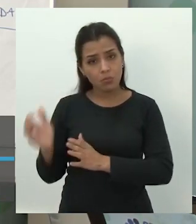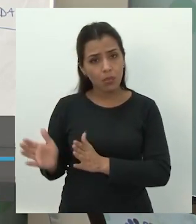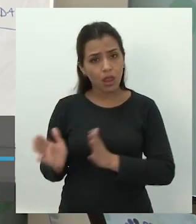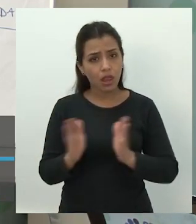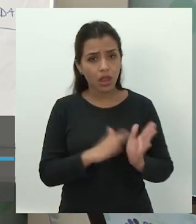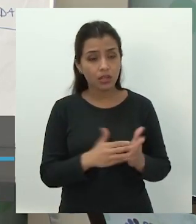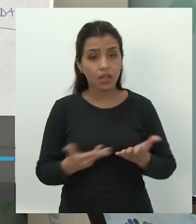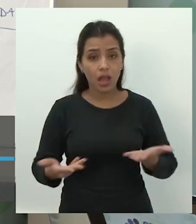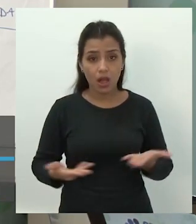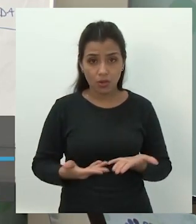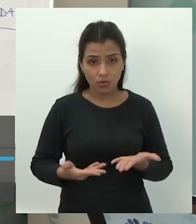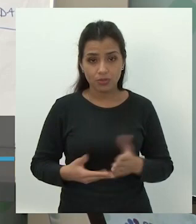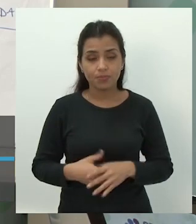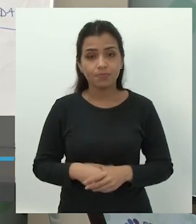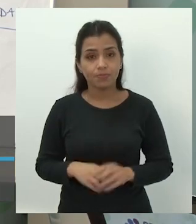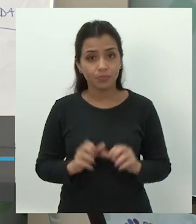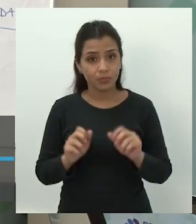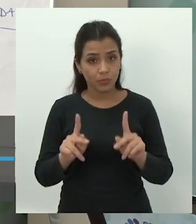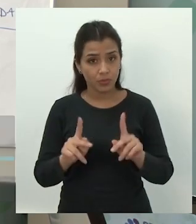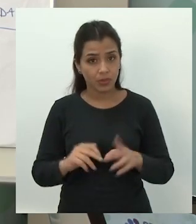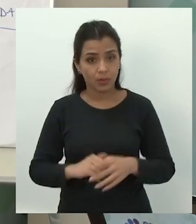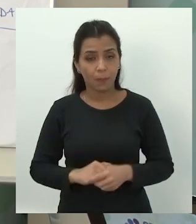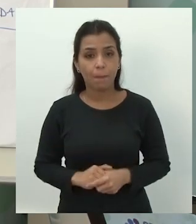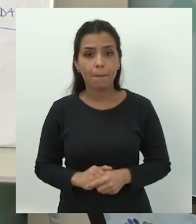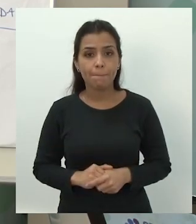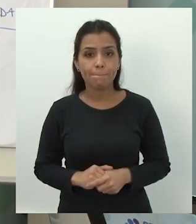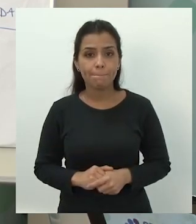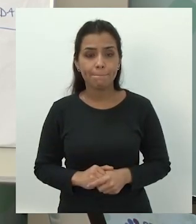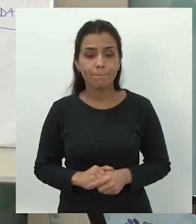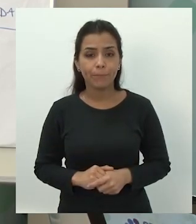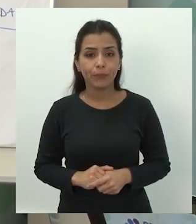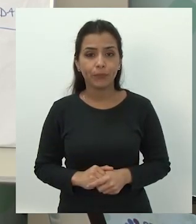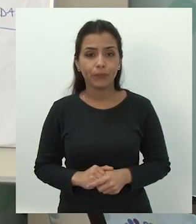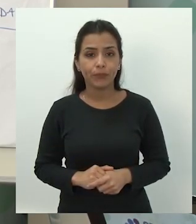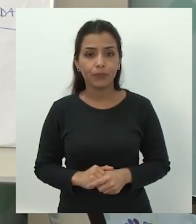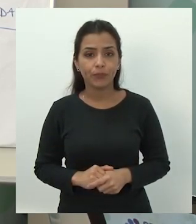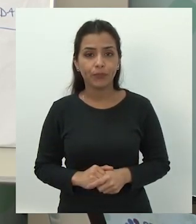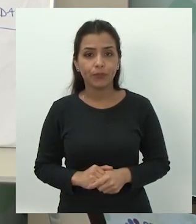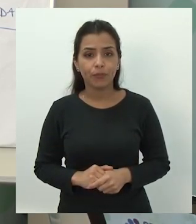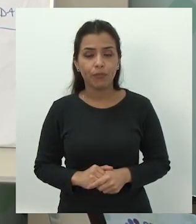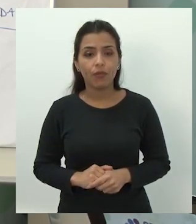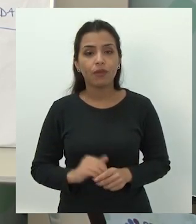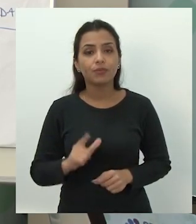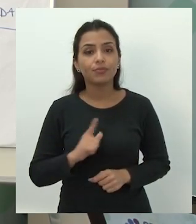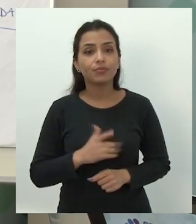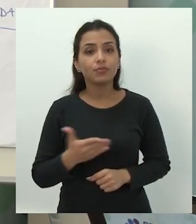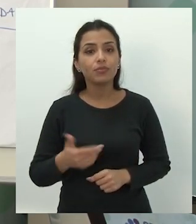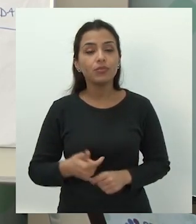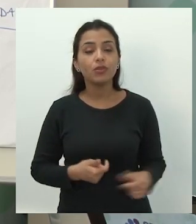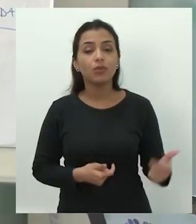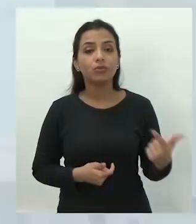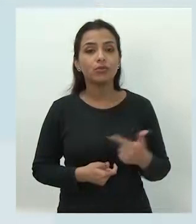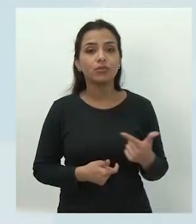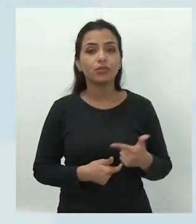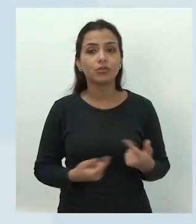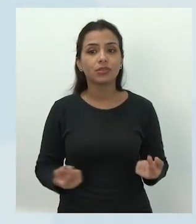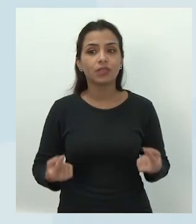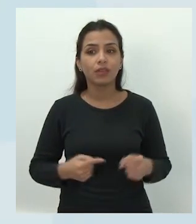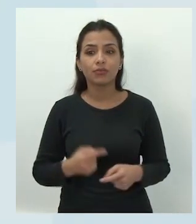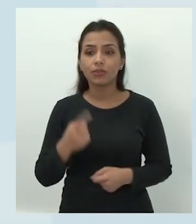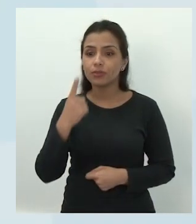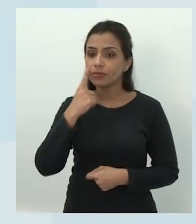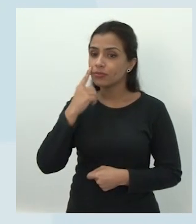período de aulas remotas, tá ok? Vamos lá. Temos agora um segundo desafio ainda nesta aula.